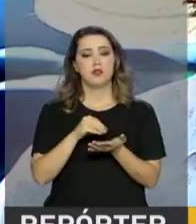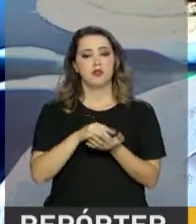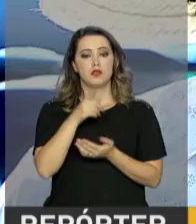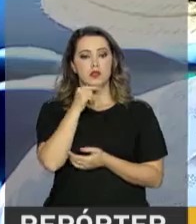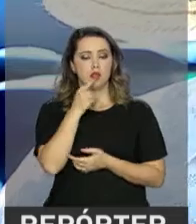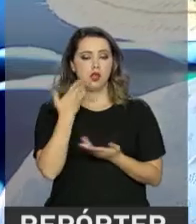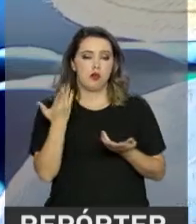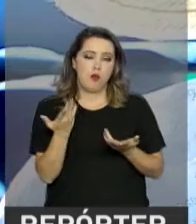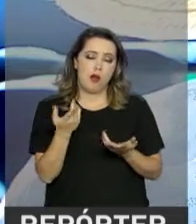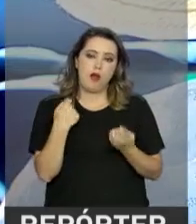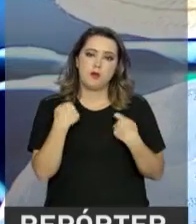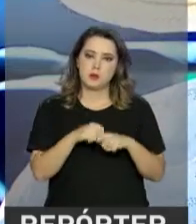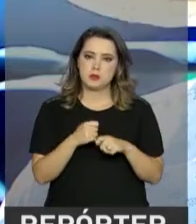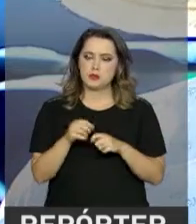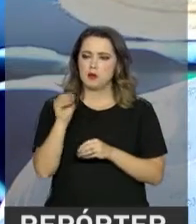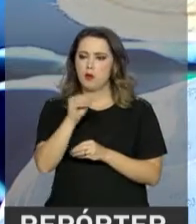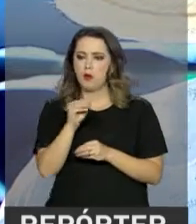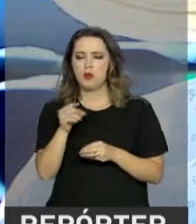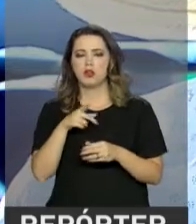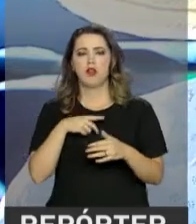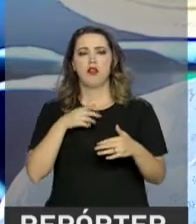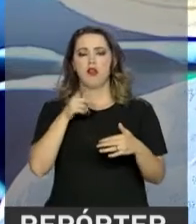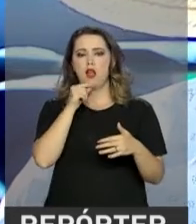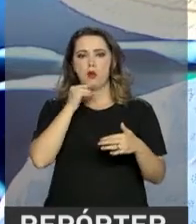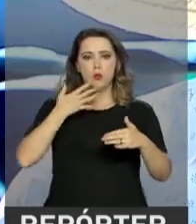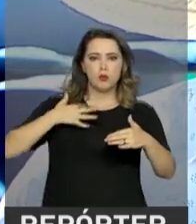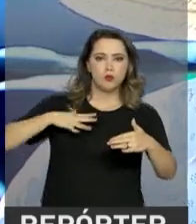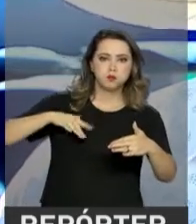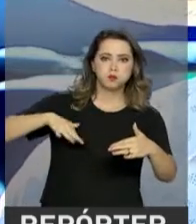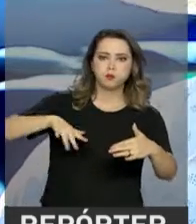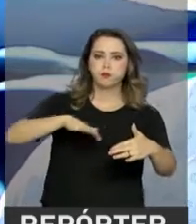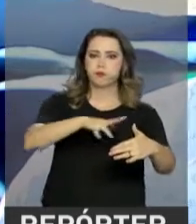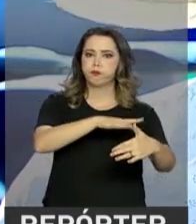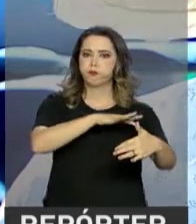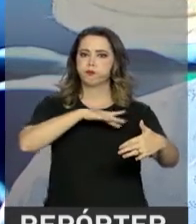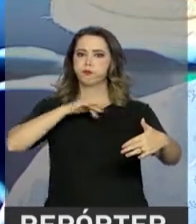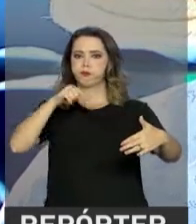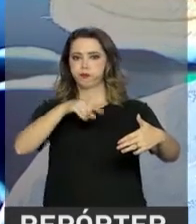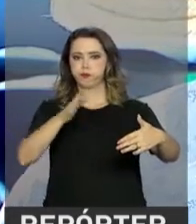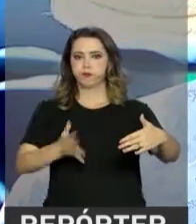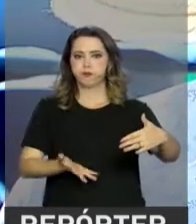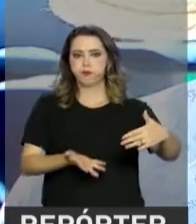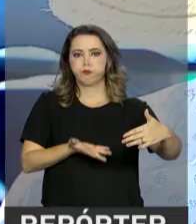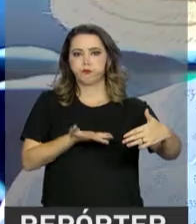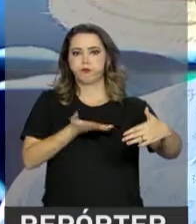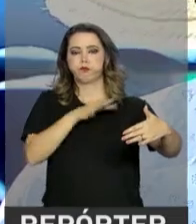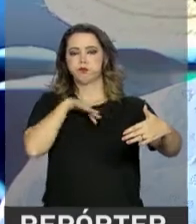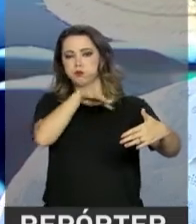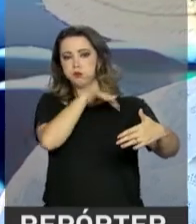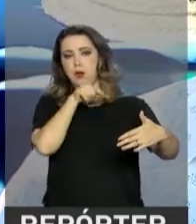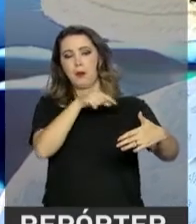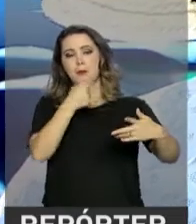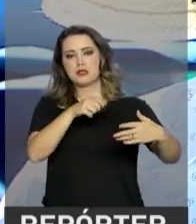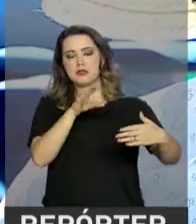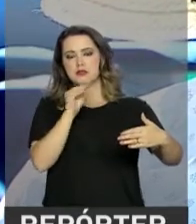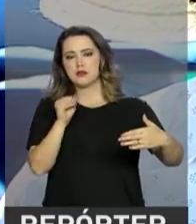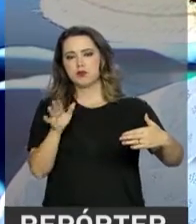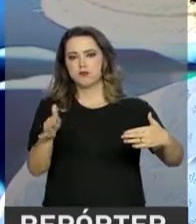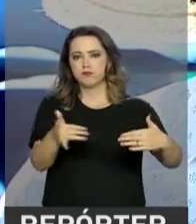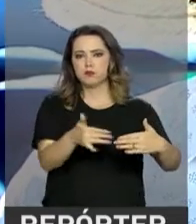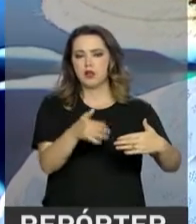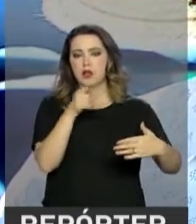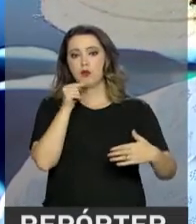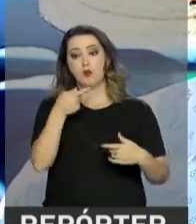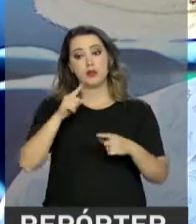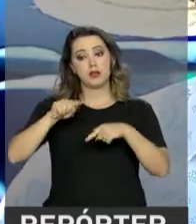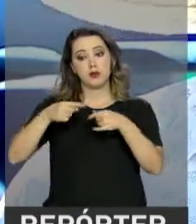com a água com o tanque, né? Aí, em vez de estar faltando chuva, aí nós conseguimos